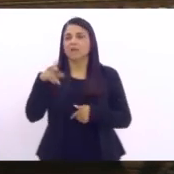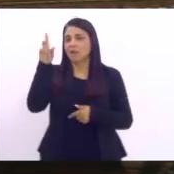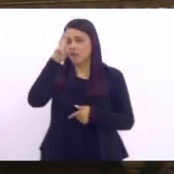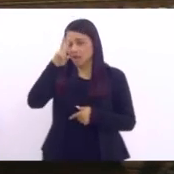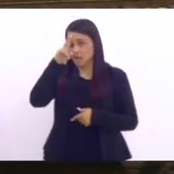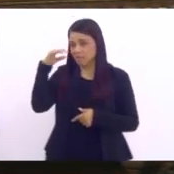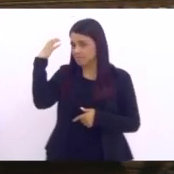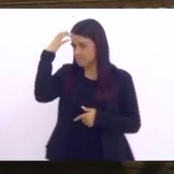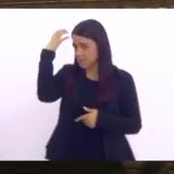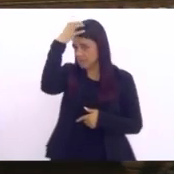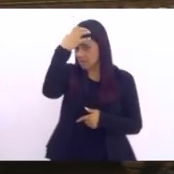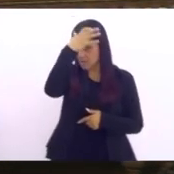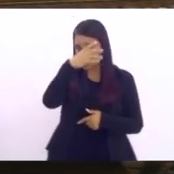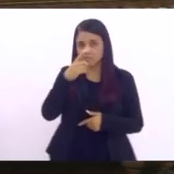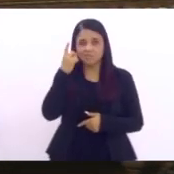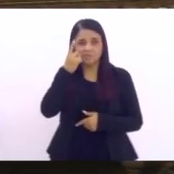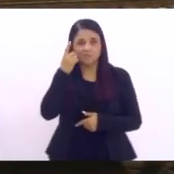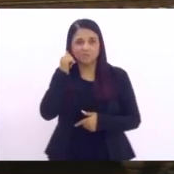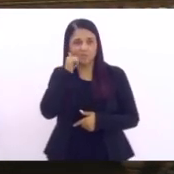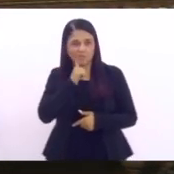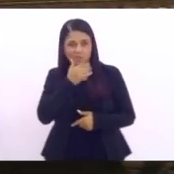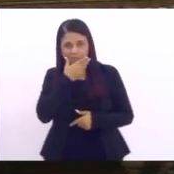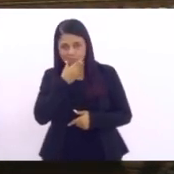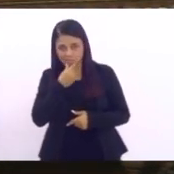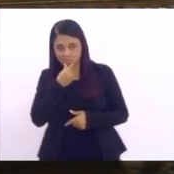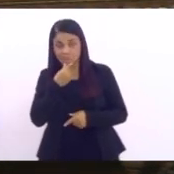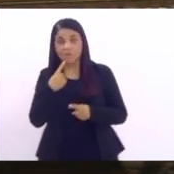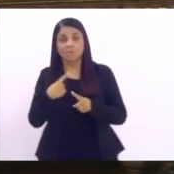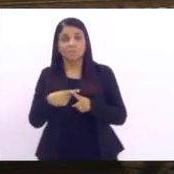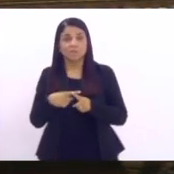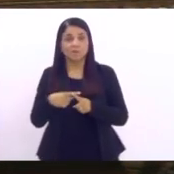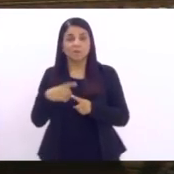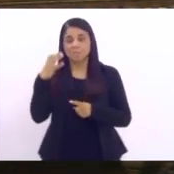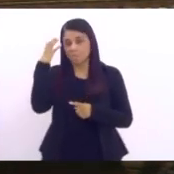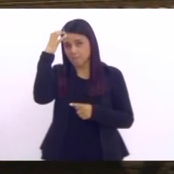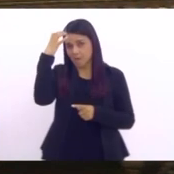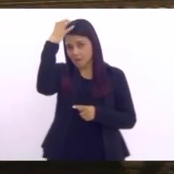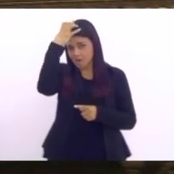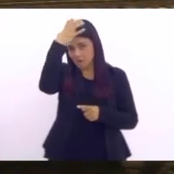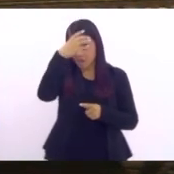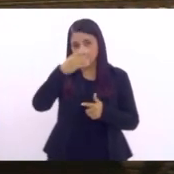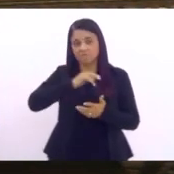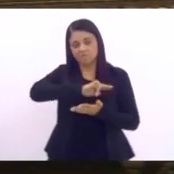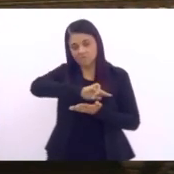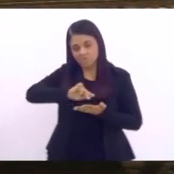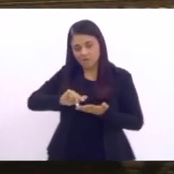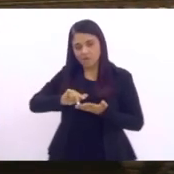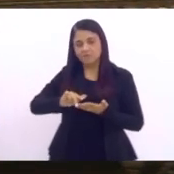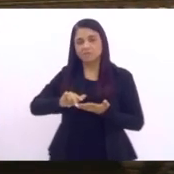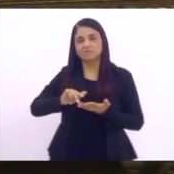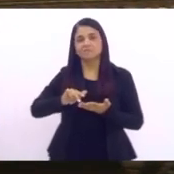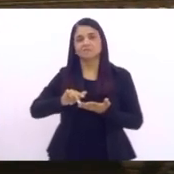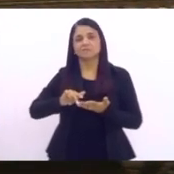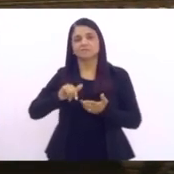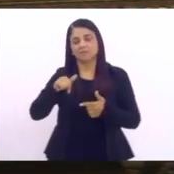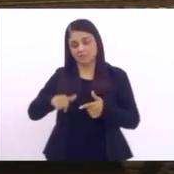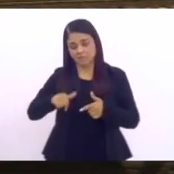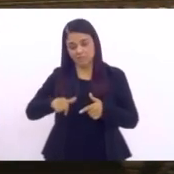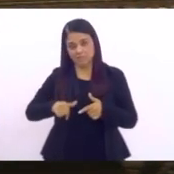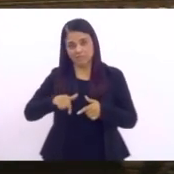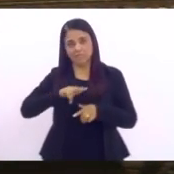senhores deputados, porque Marielle esteve muitas vezes dentro dessa casa, dentro desse Palácio